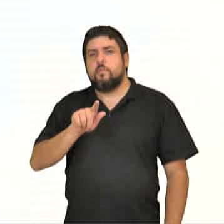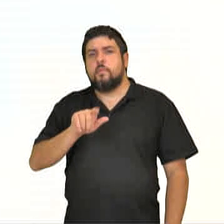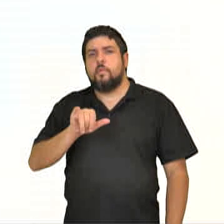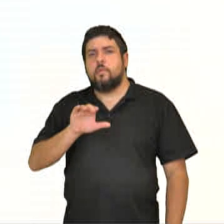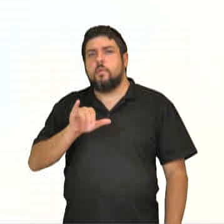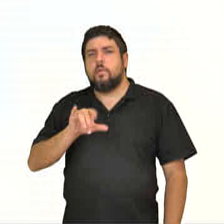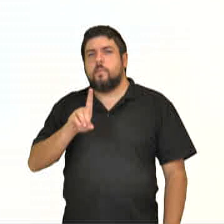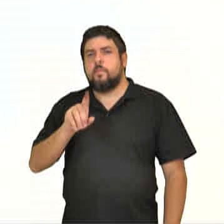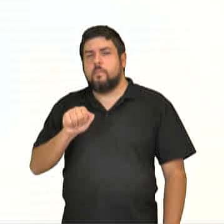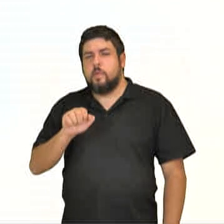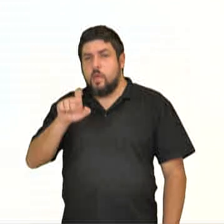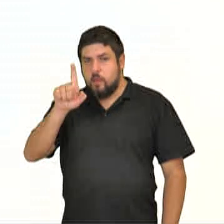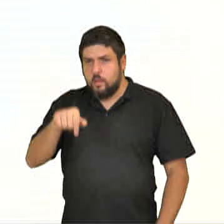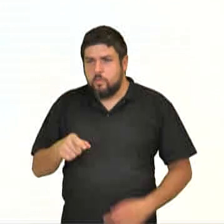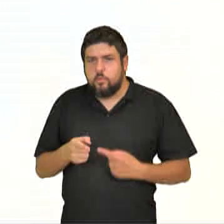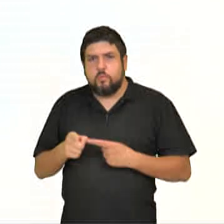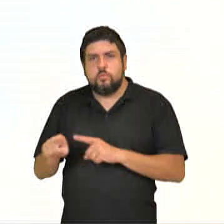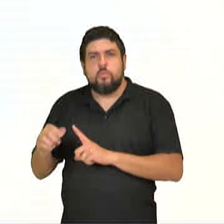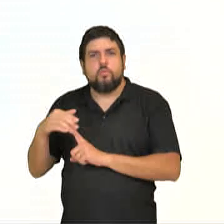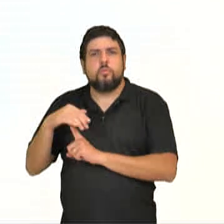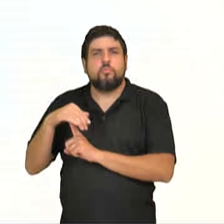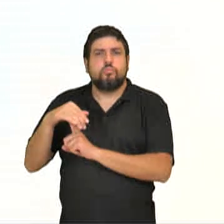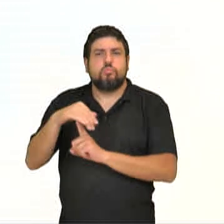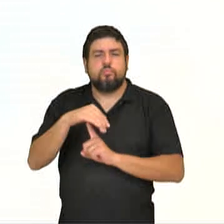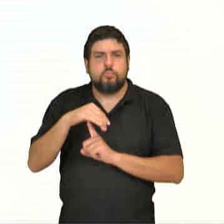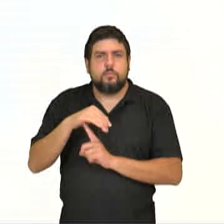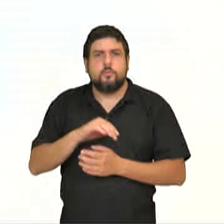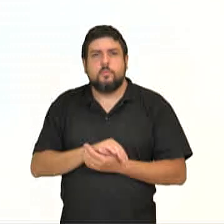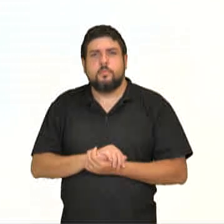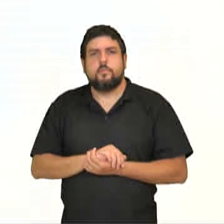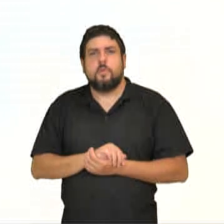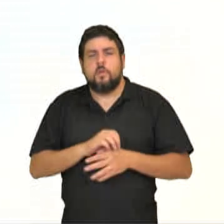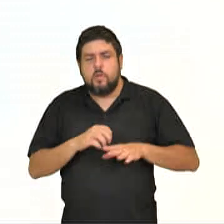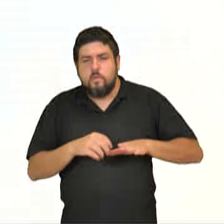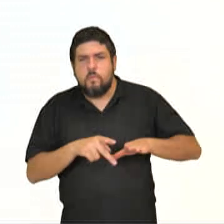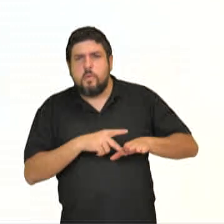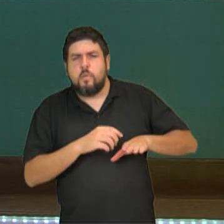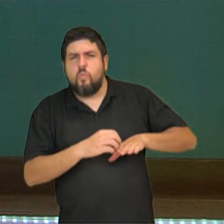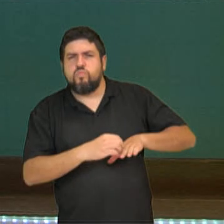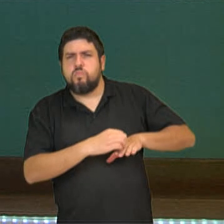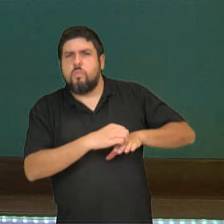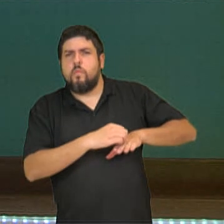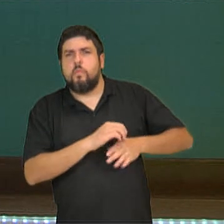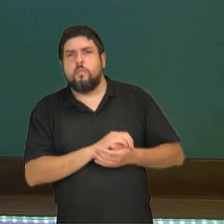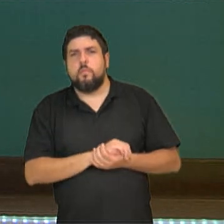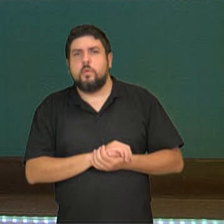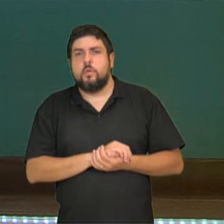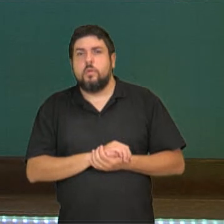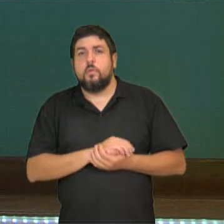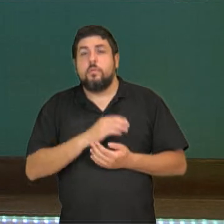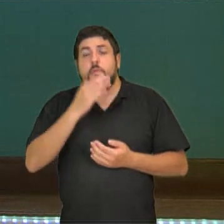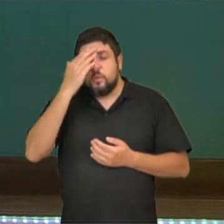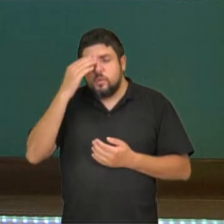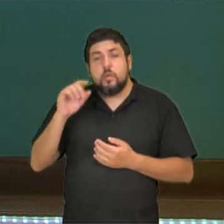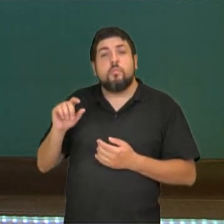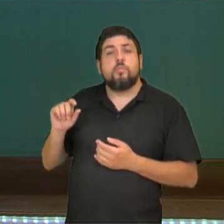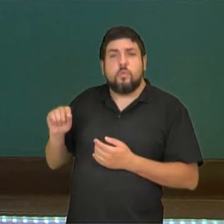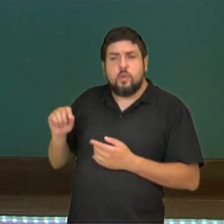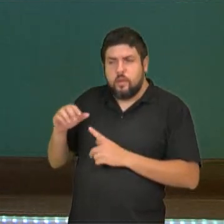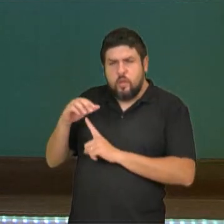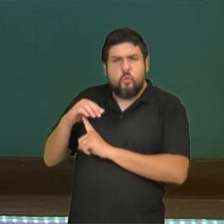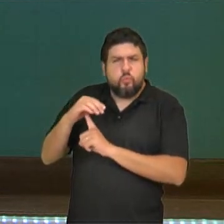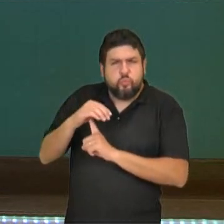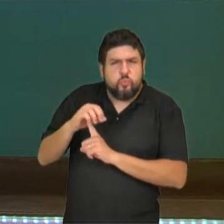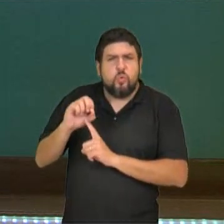ao fungo que é causador dessa doença. Pé de atleta ou frieira. Então, eu tenho que saber quem é o agente causador. É um fungo. Então,